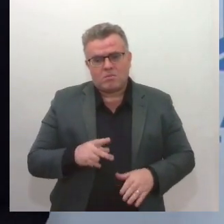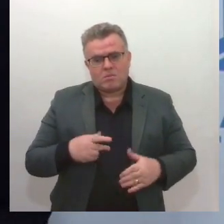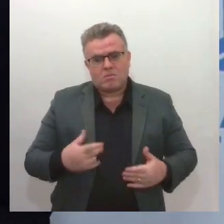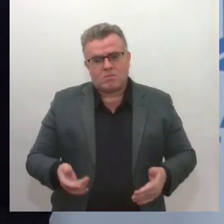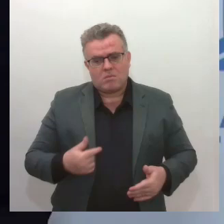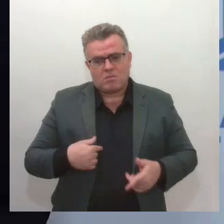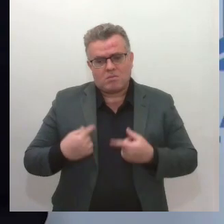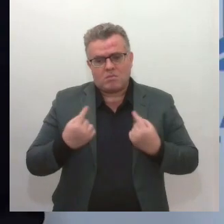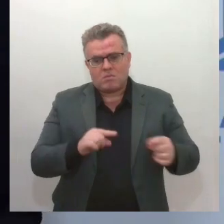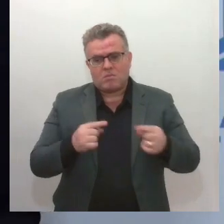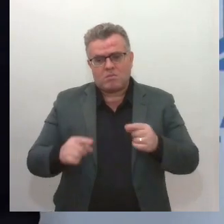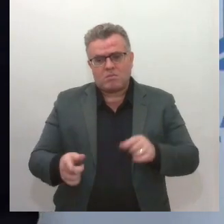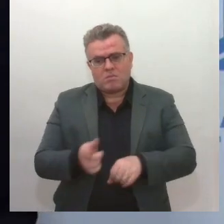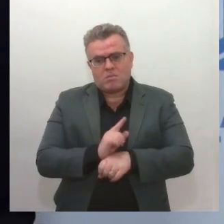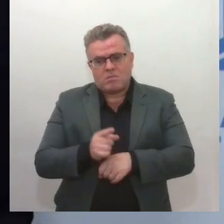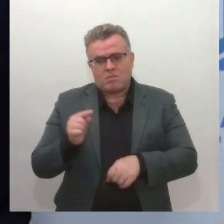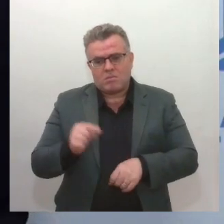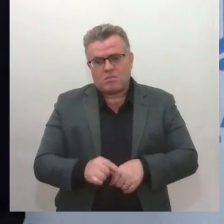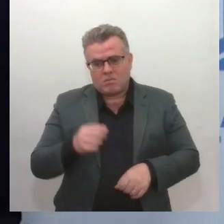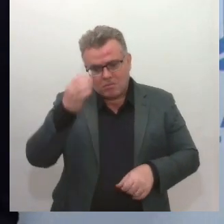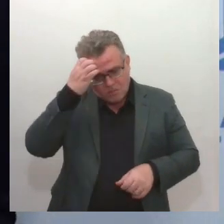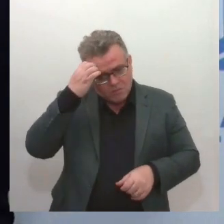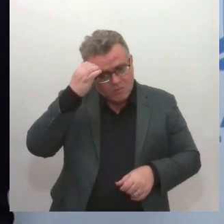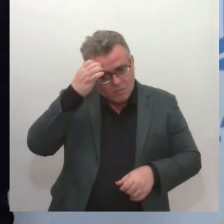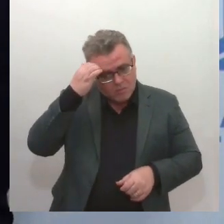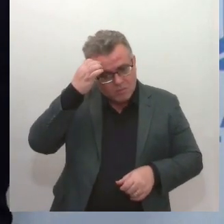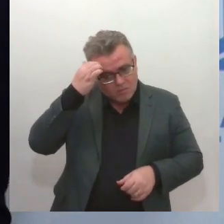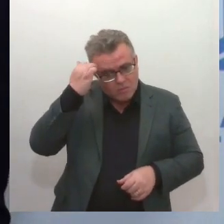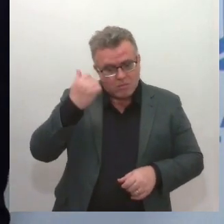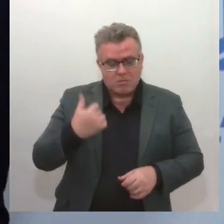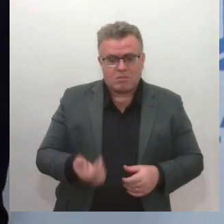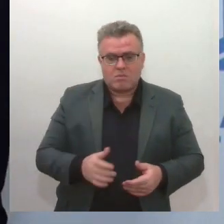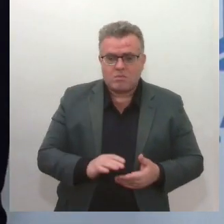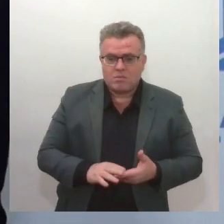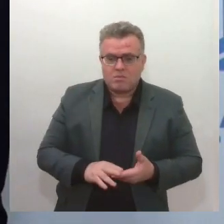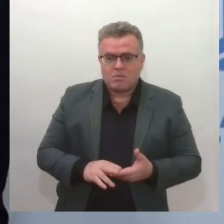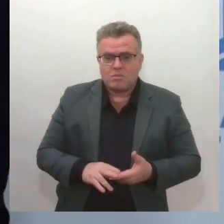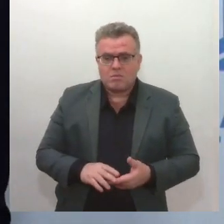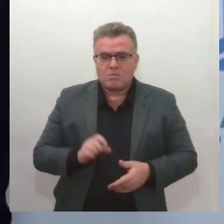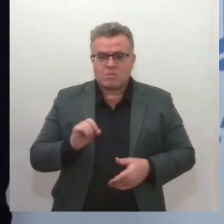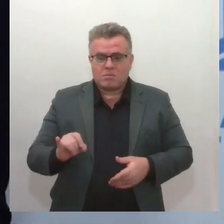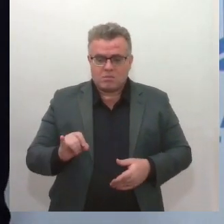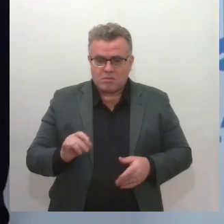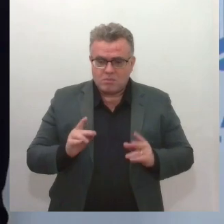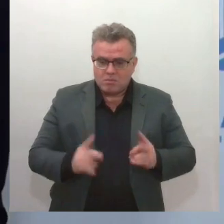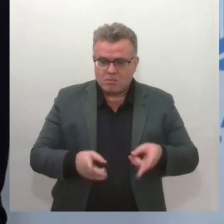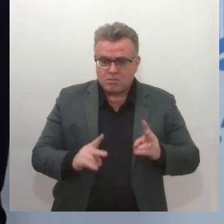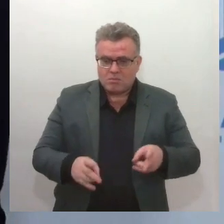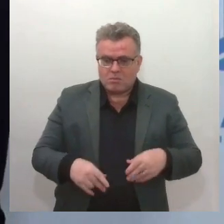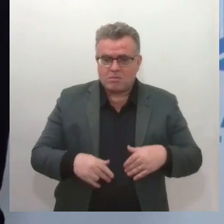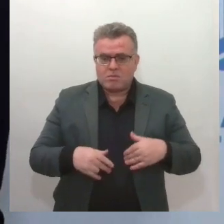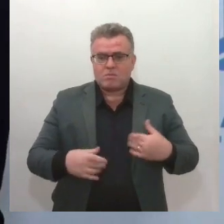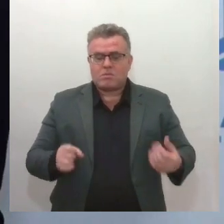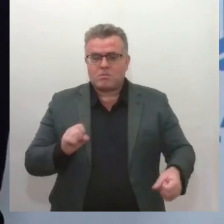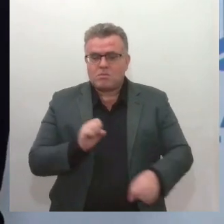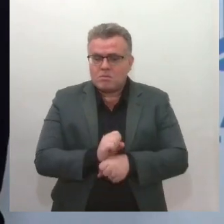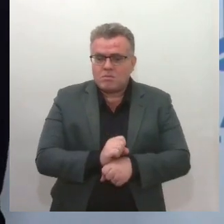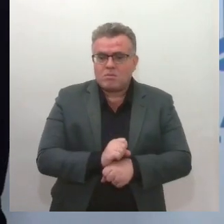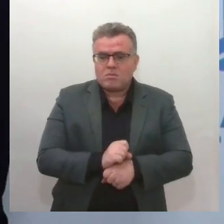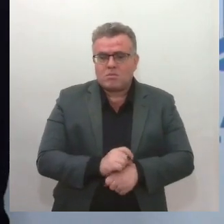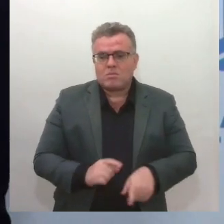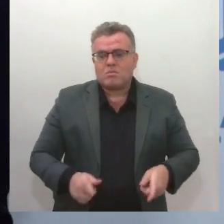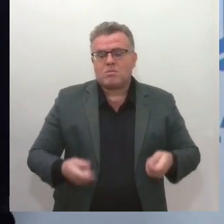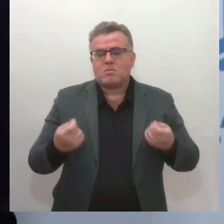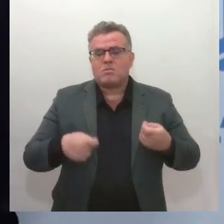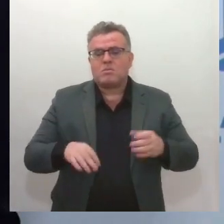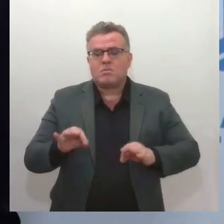que estava. Mas se tudo funcionava e agora parou de funcionar, então eu acredito que precisa sair desse palanque,